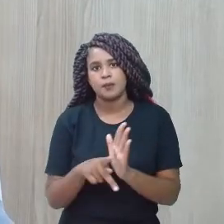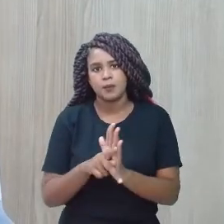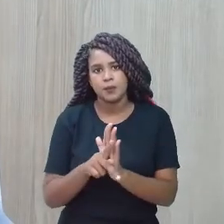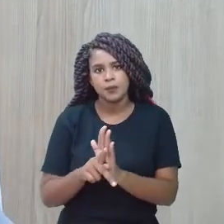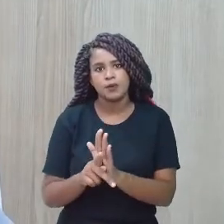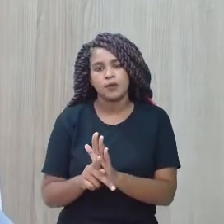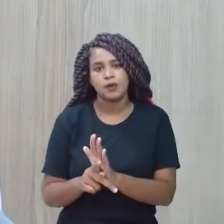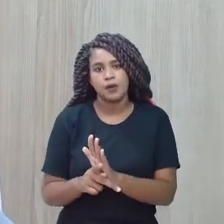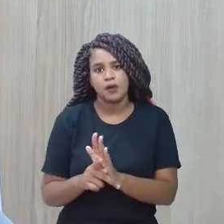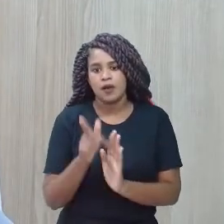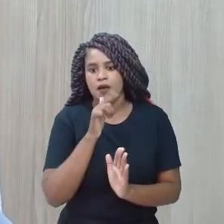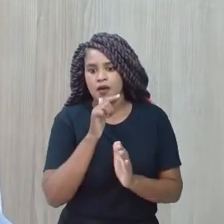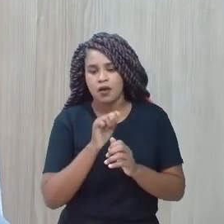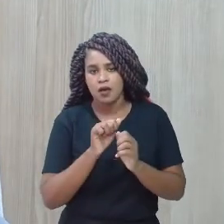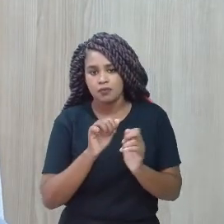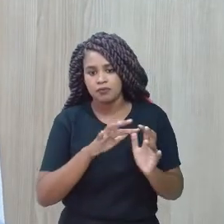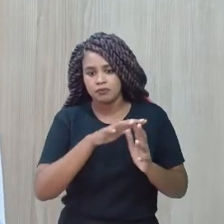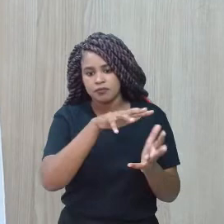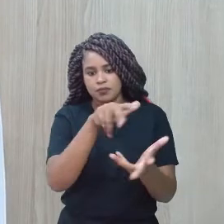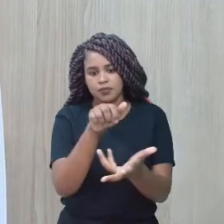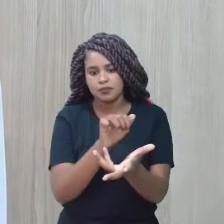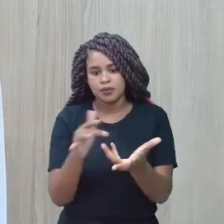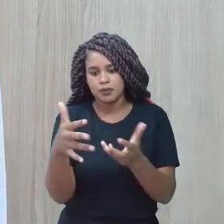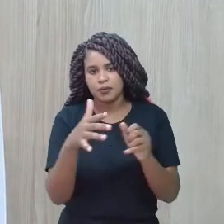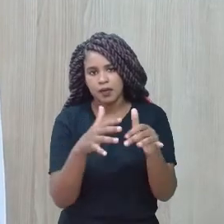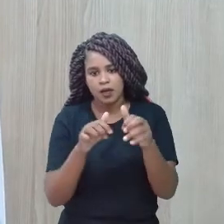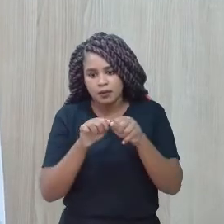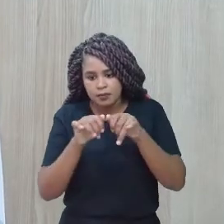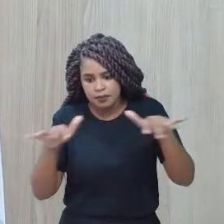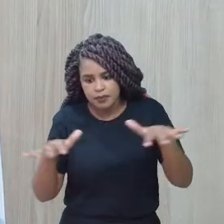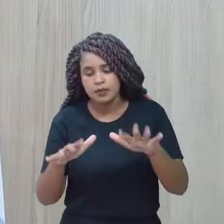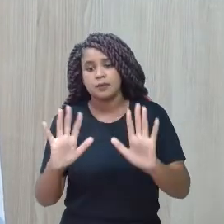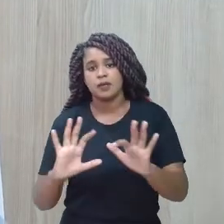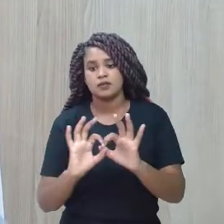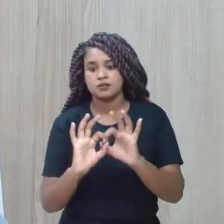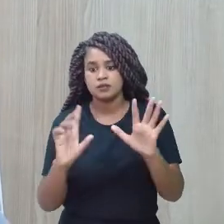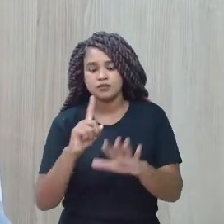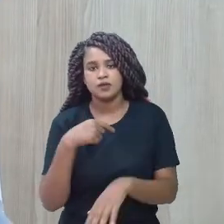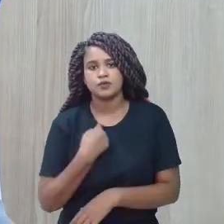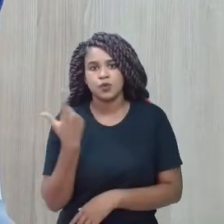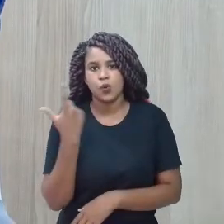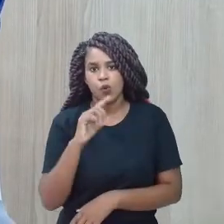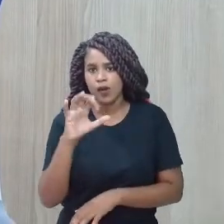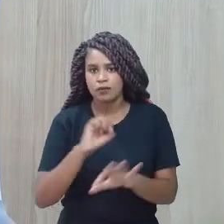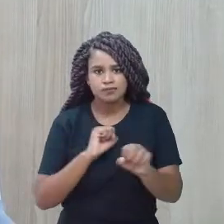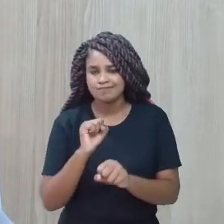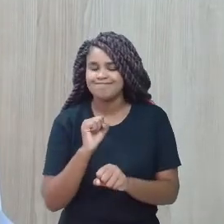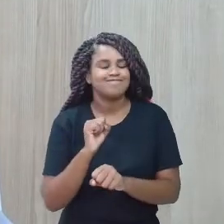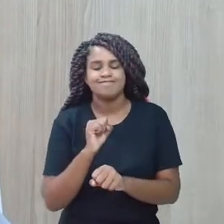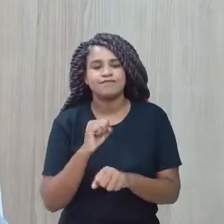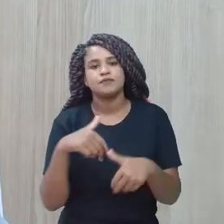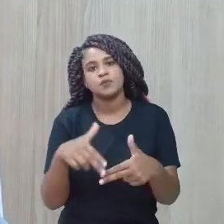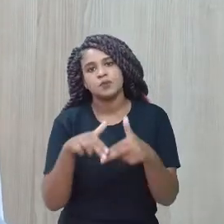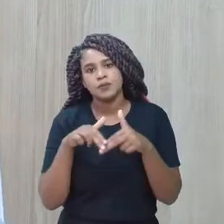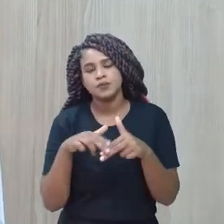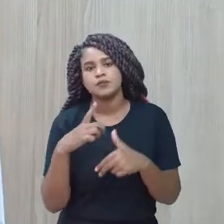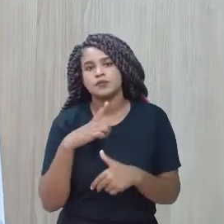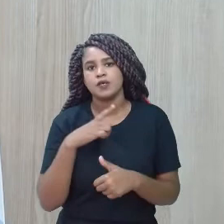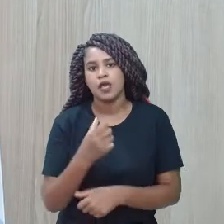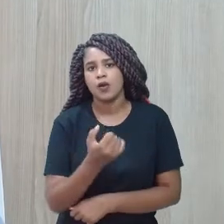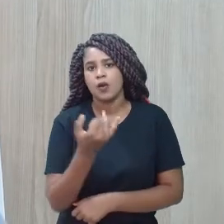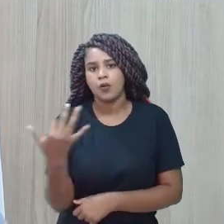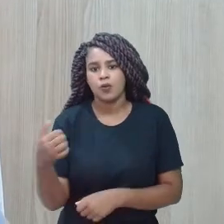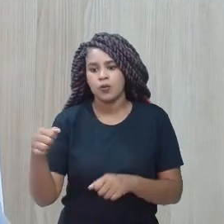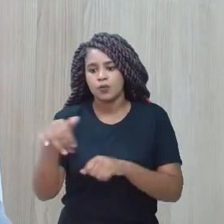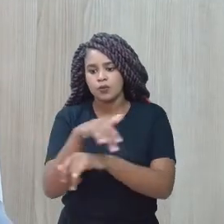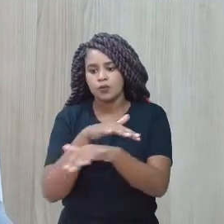hídricos, não nesse caso específico aí, né? A gente está falando daqueles que estão disponíveis para a gente ter acesso, né? Aí tem essa questão das partículas